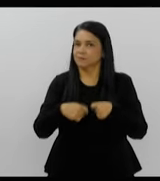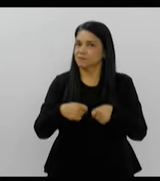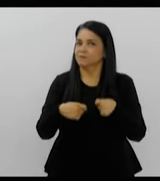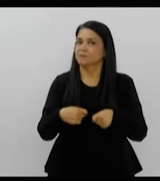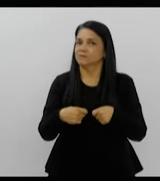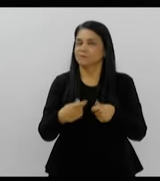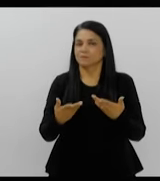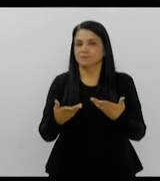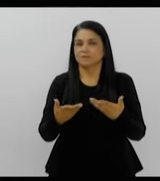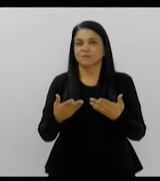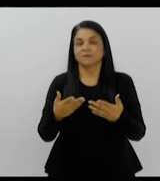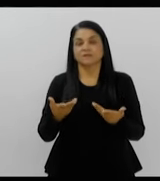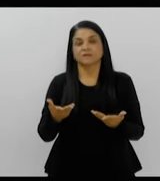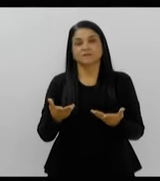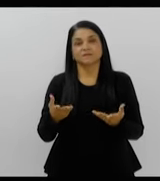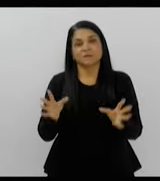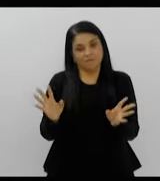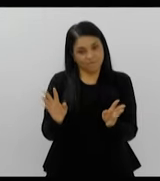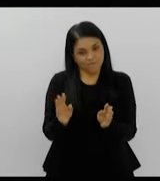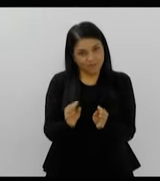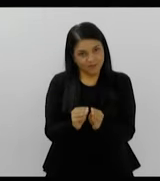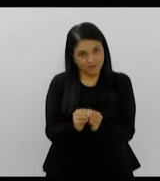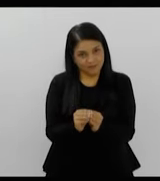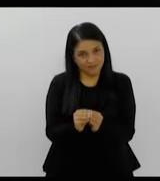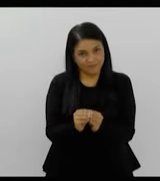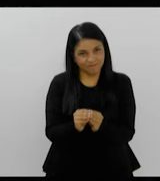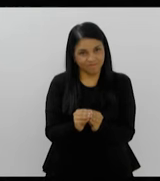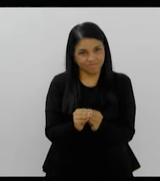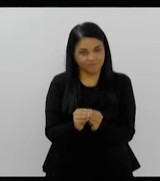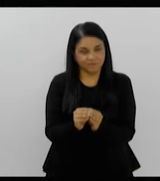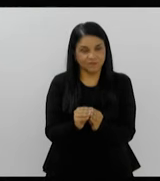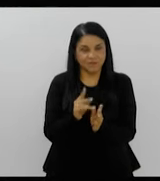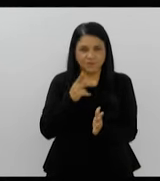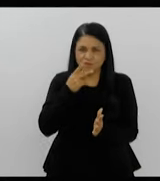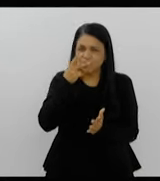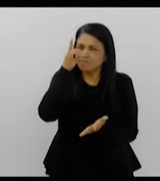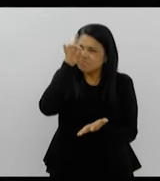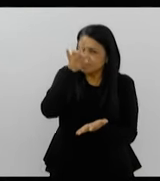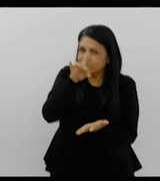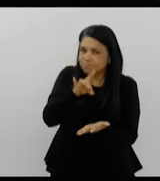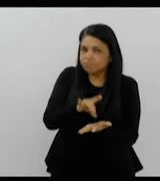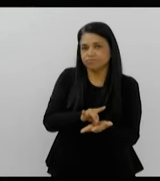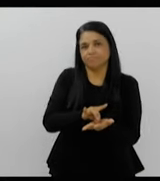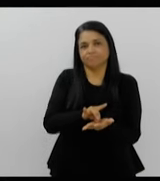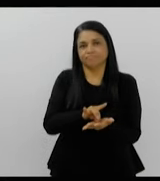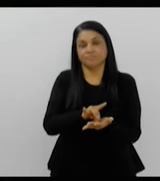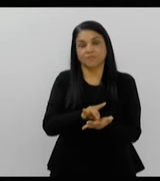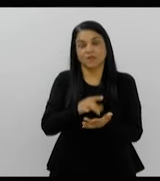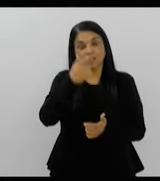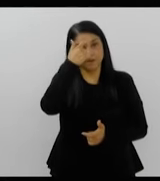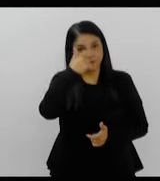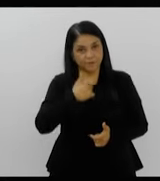senhora presidente, queria reafirmar que estarei